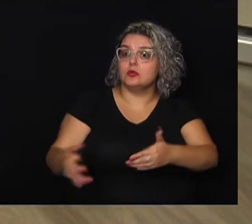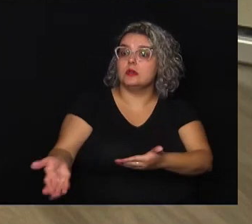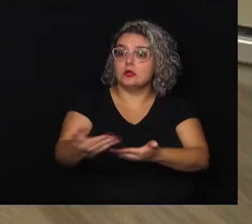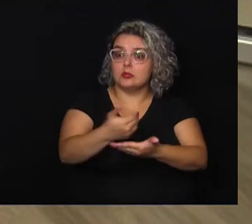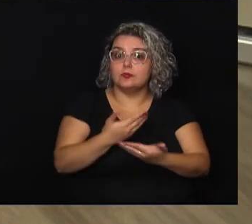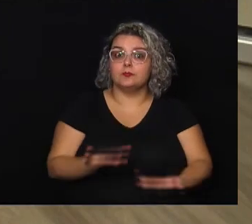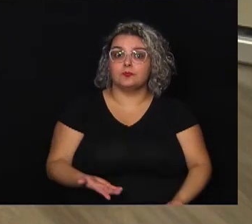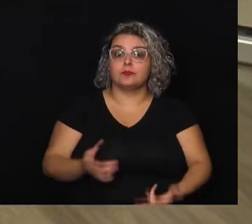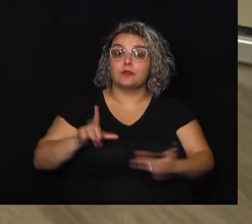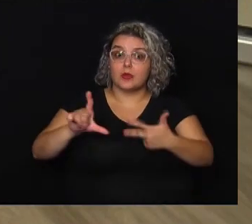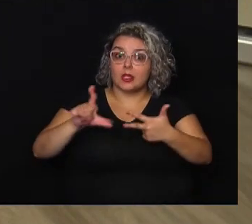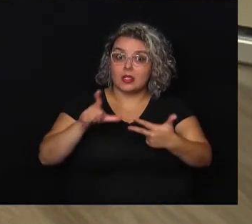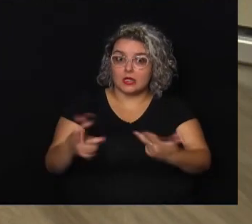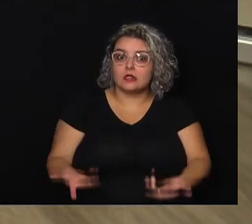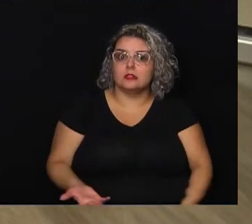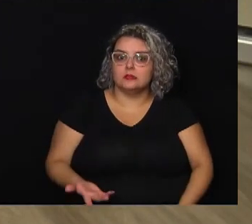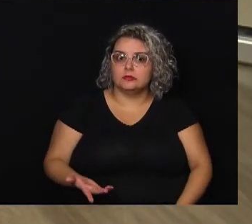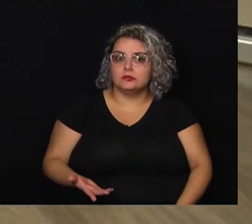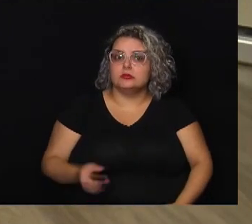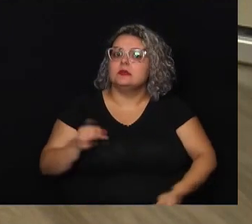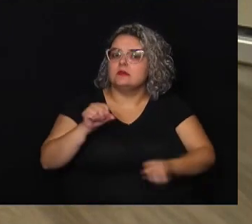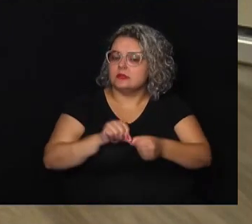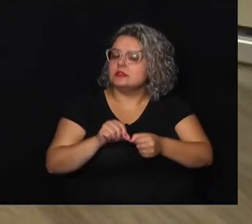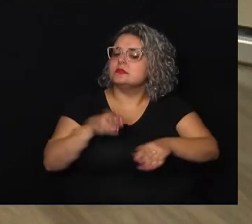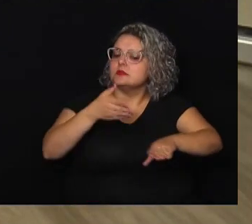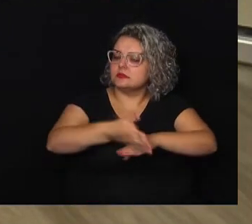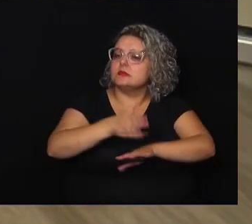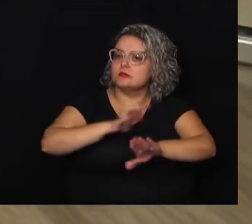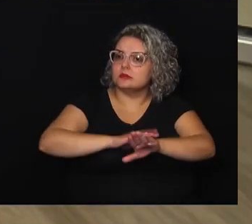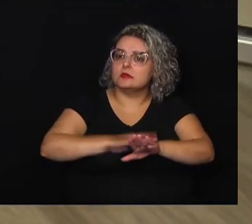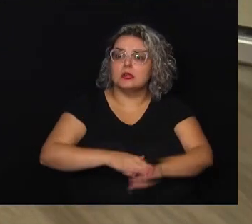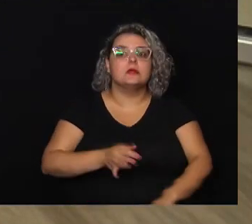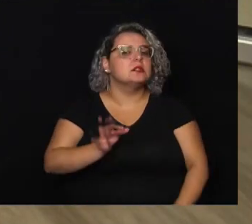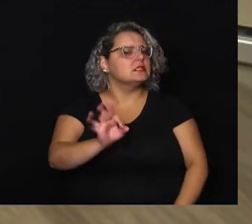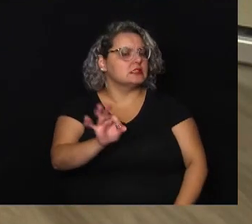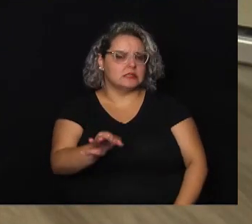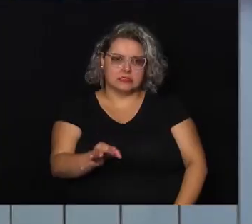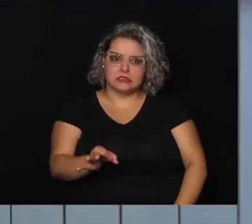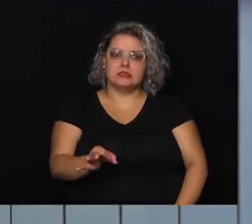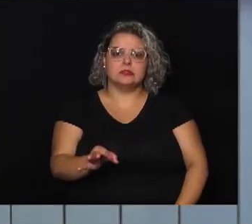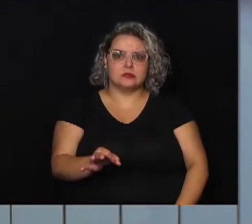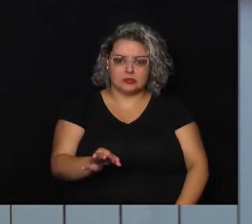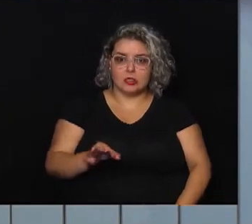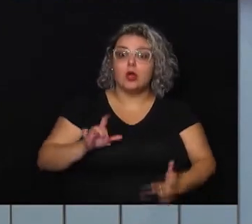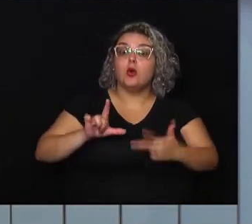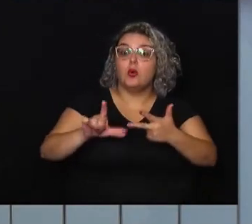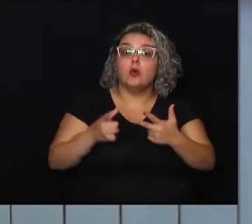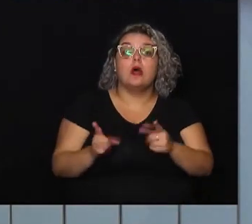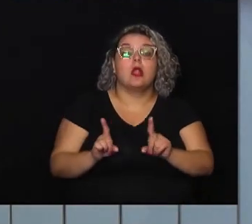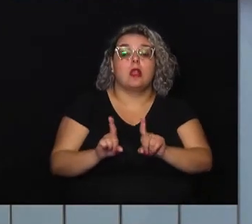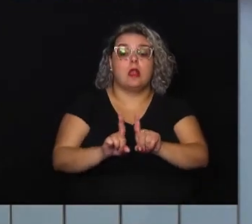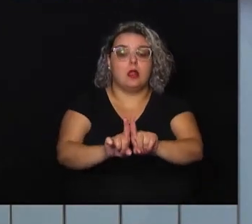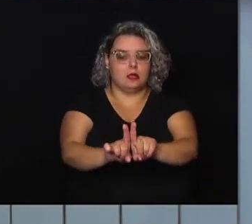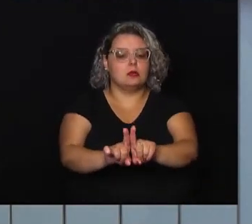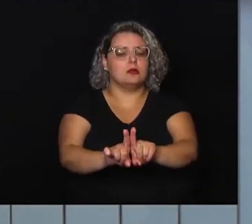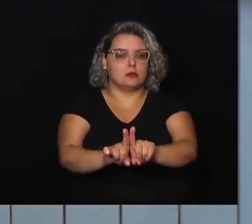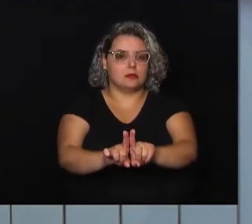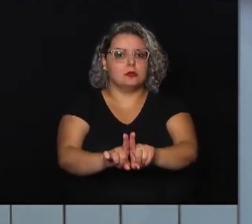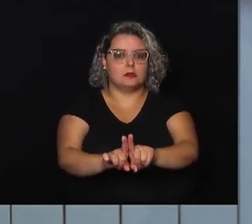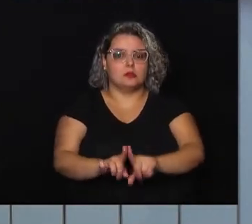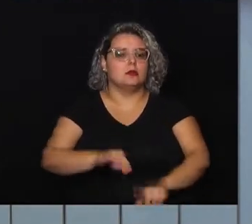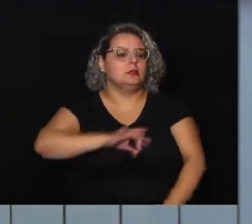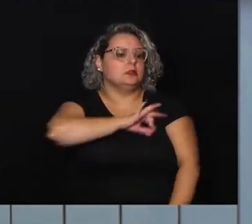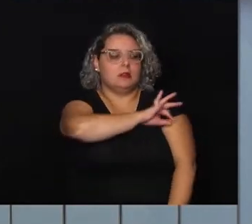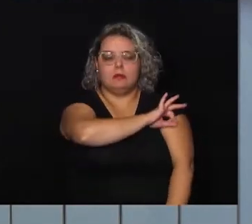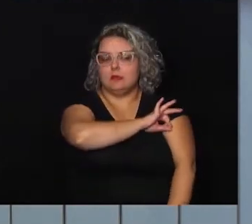então o Legislativo ele está fazendo parte desta ação. Sem dúvida, eu acho que o Legislativo é parceiro da